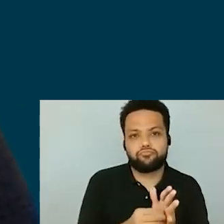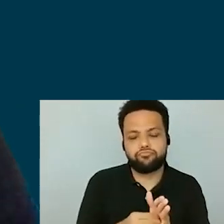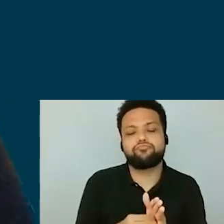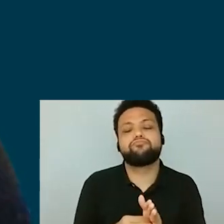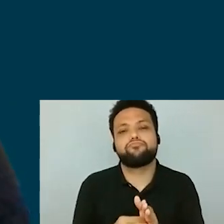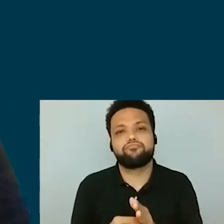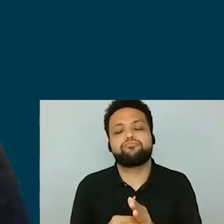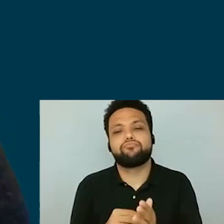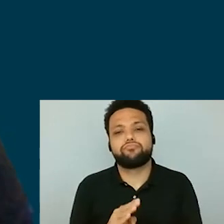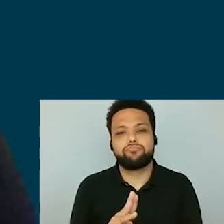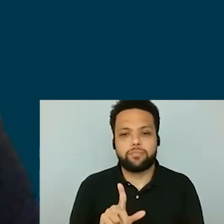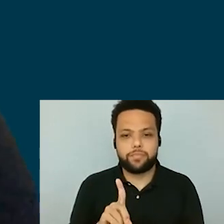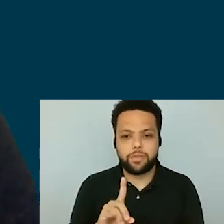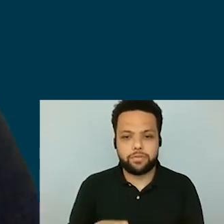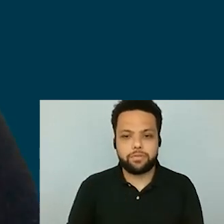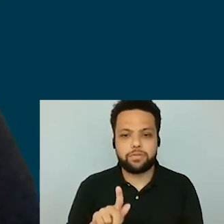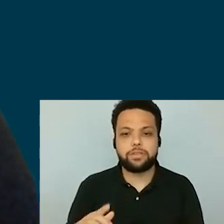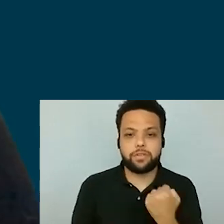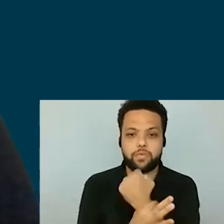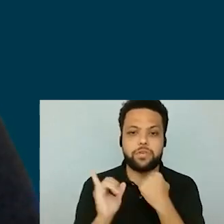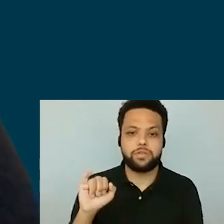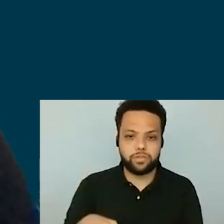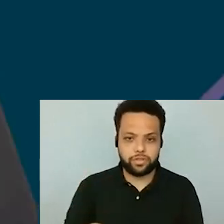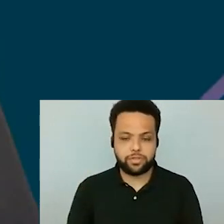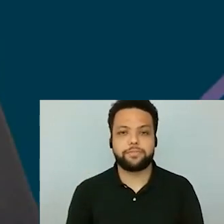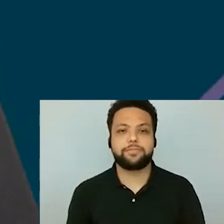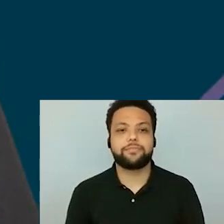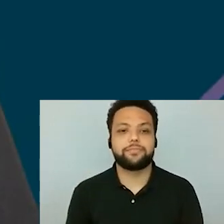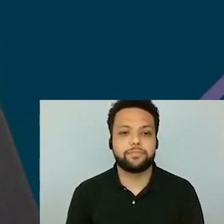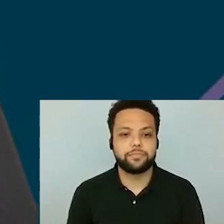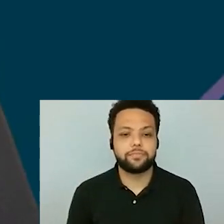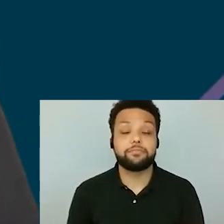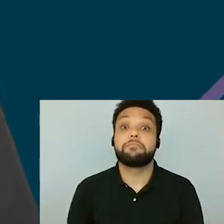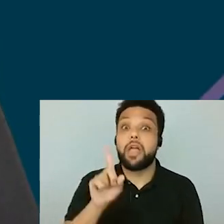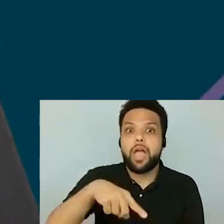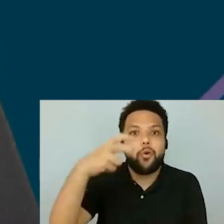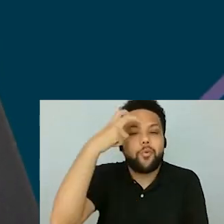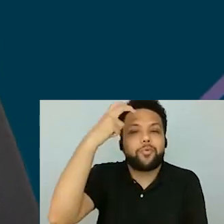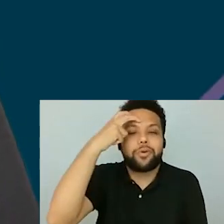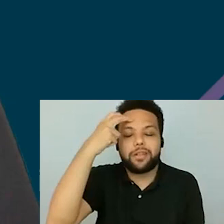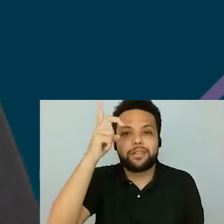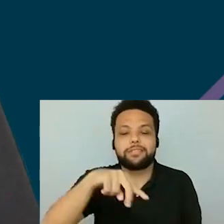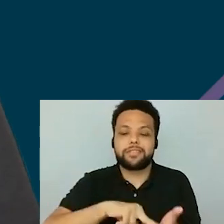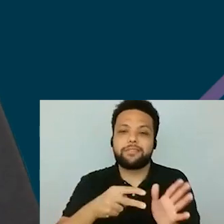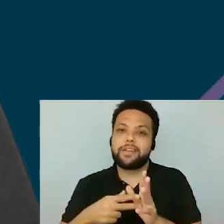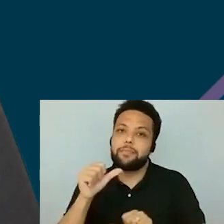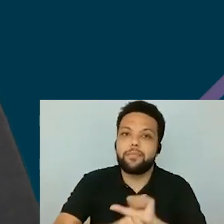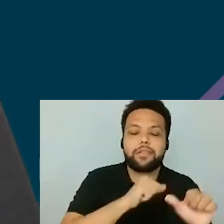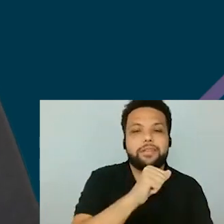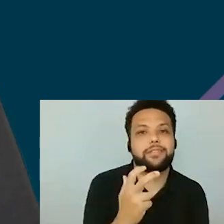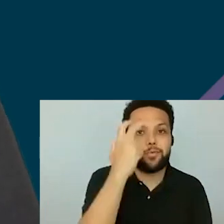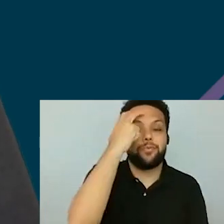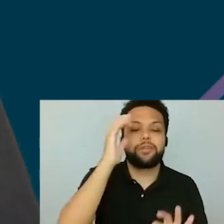que a gente conseguiu caminhar super bem. Foi muito Massa. cultural, né, Fabi? Uma mudança cultural, assim, né? De